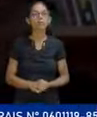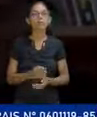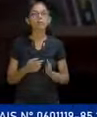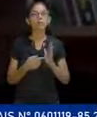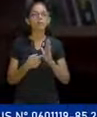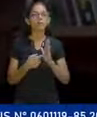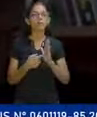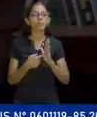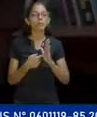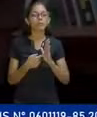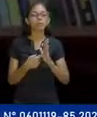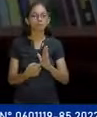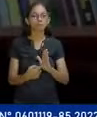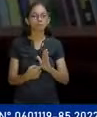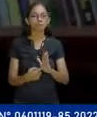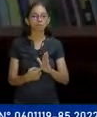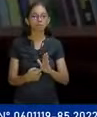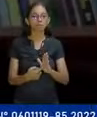apresentação